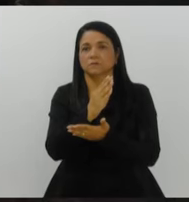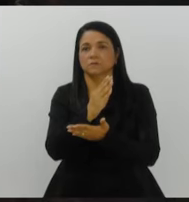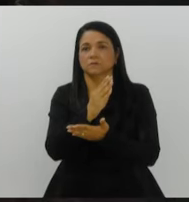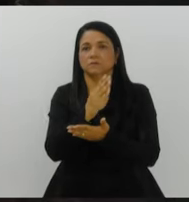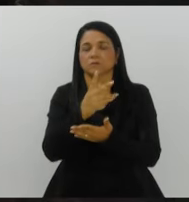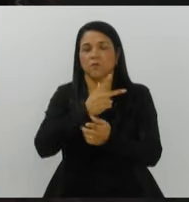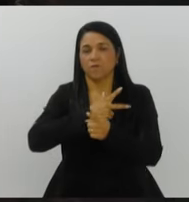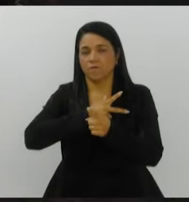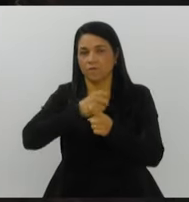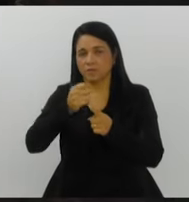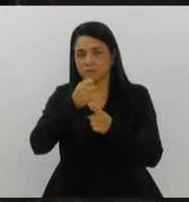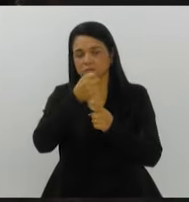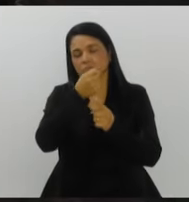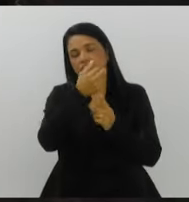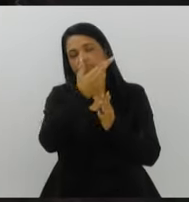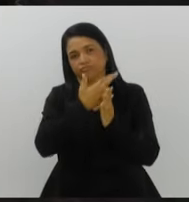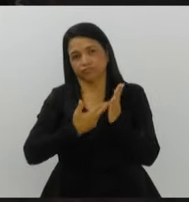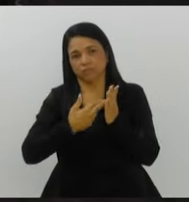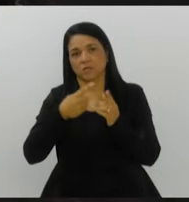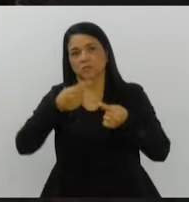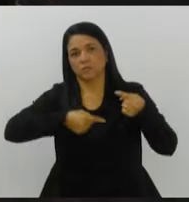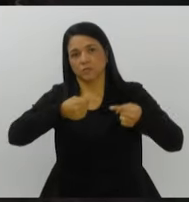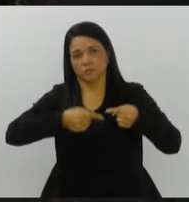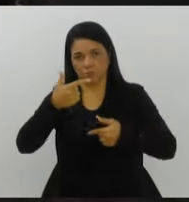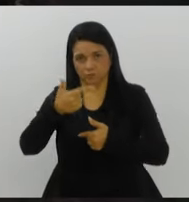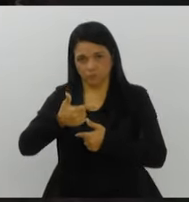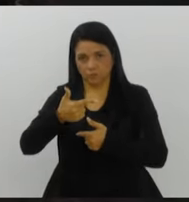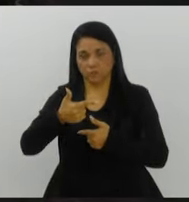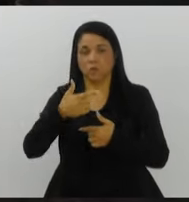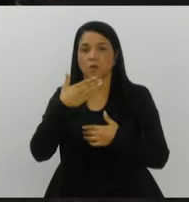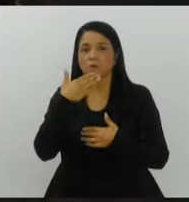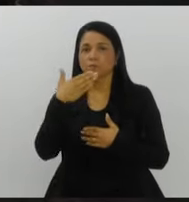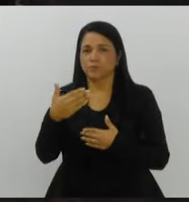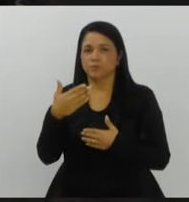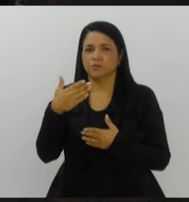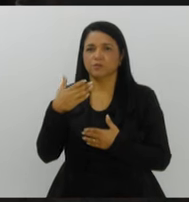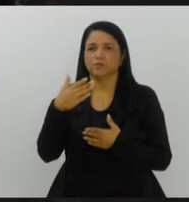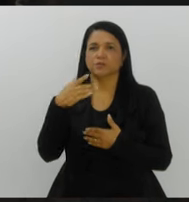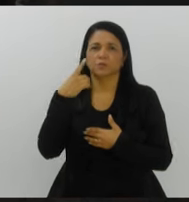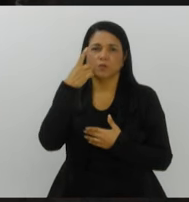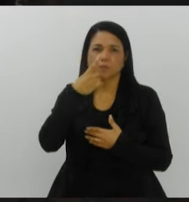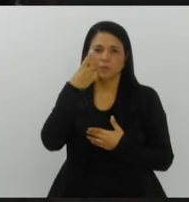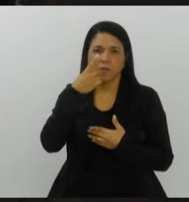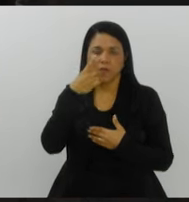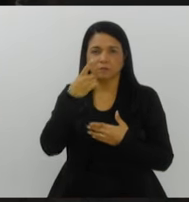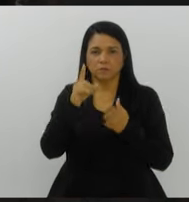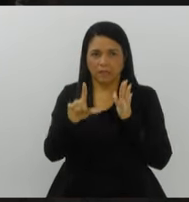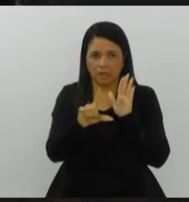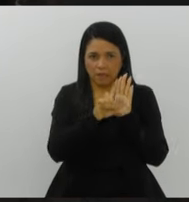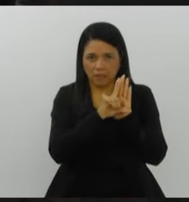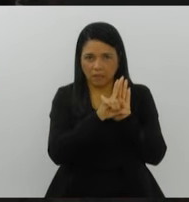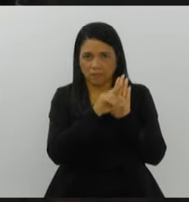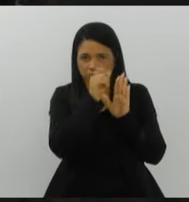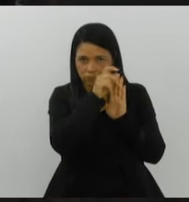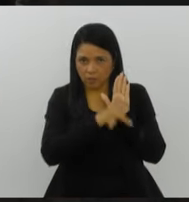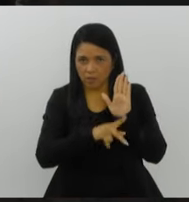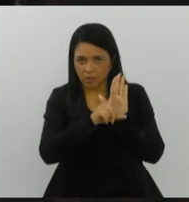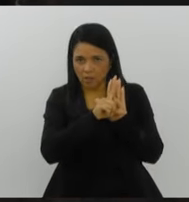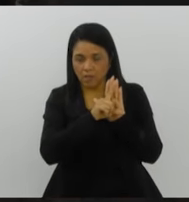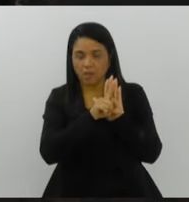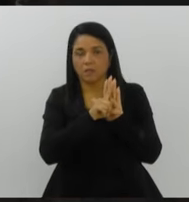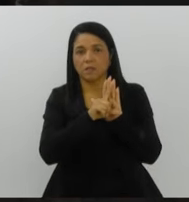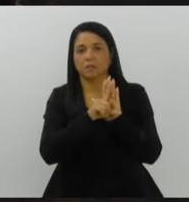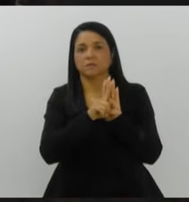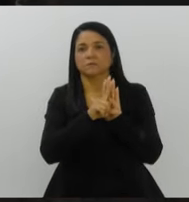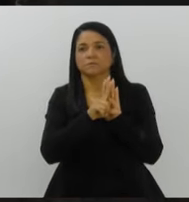do vencido para a segunda discussão. Gostaria de pedir ao autor, se estiver no gabinete, em algum lugar, que pudesse me